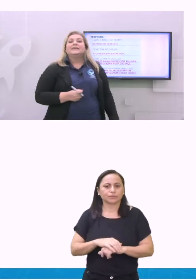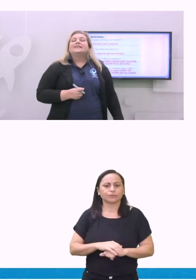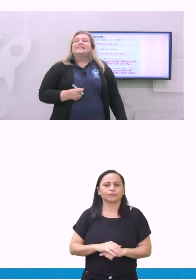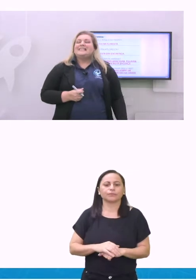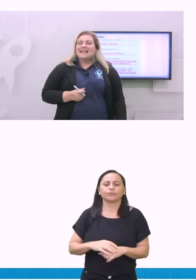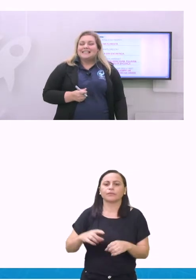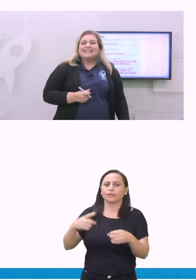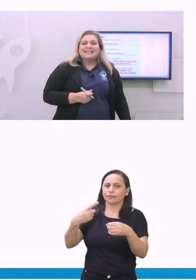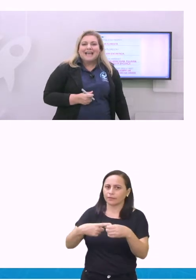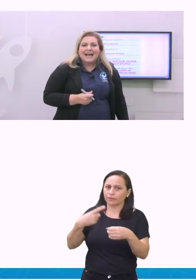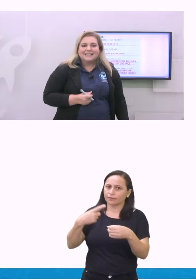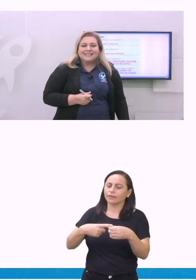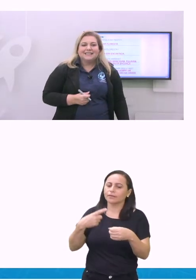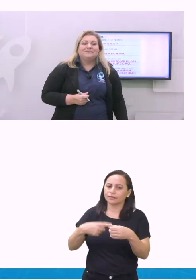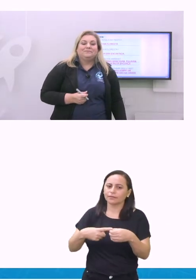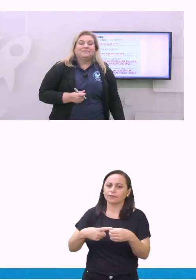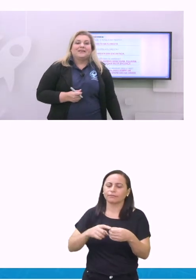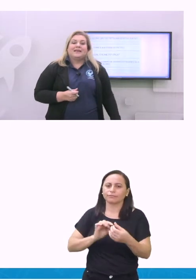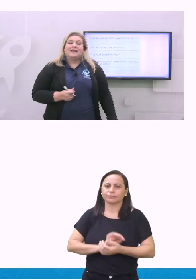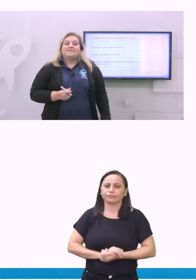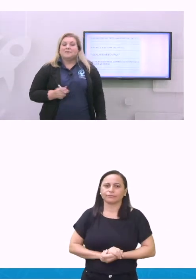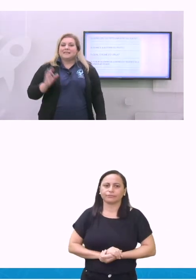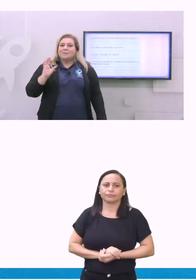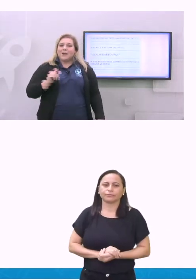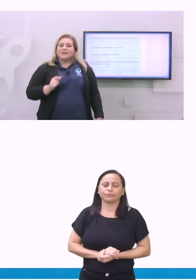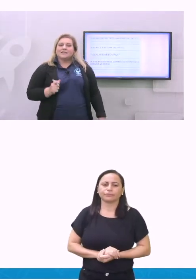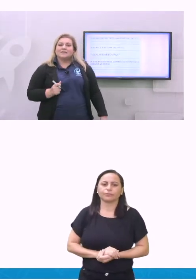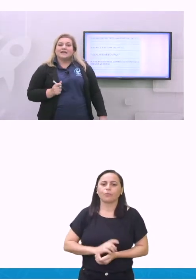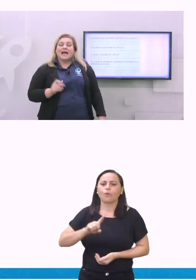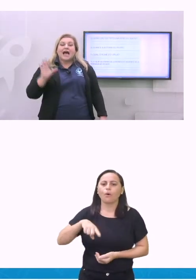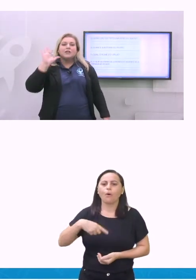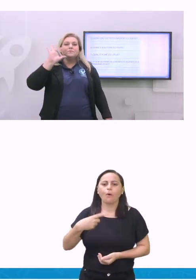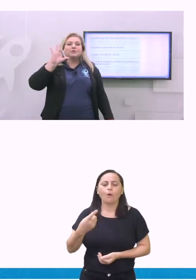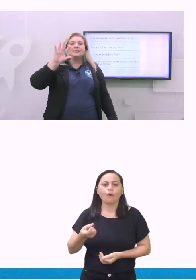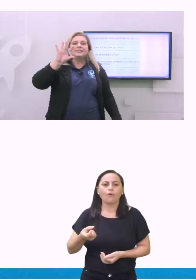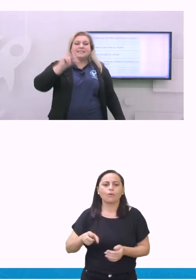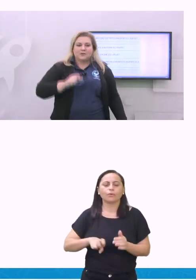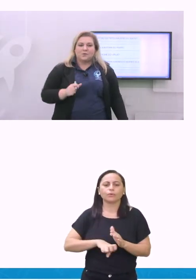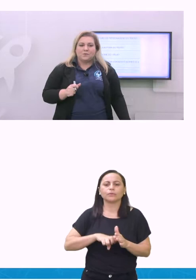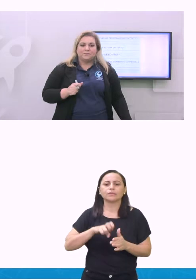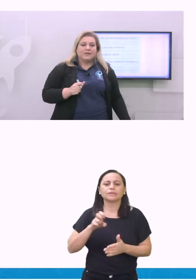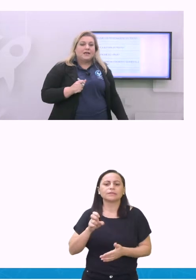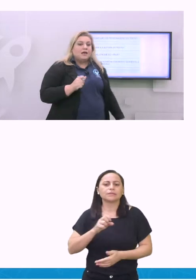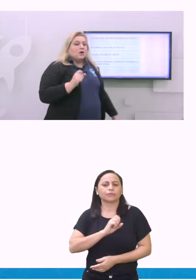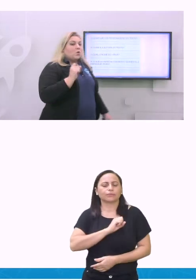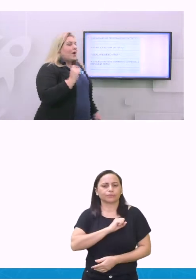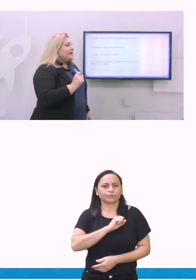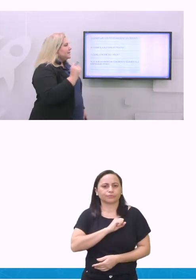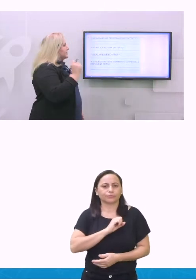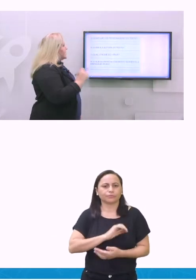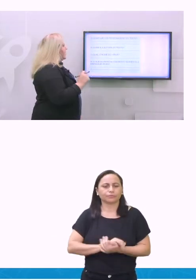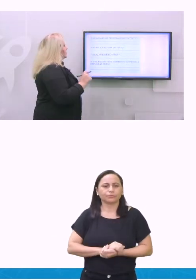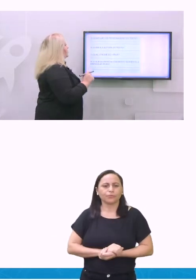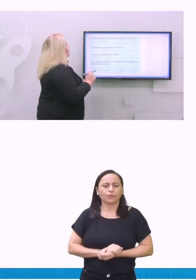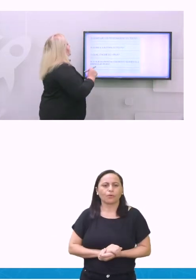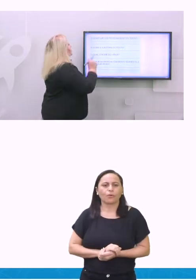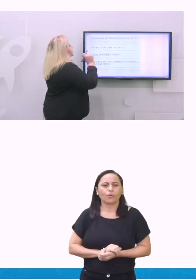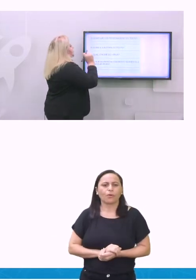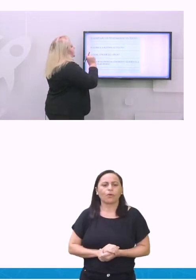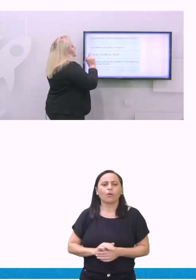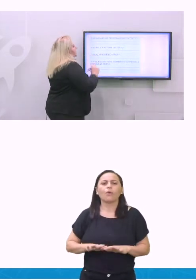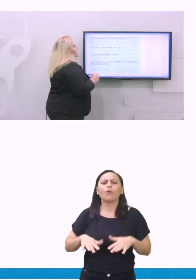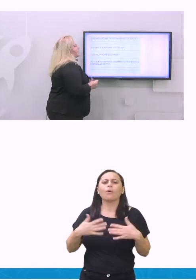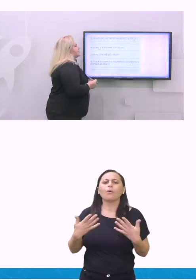aparecido na cidade. Vamos à próxima? A número 5. Quais são